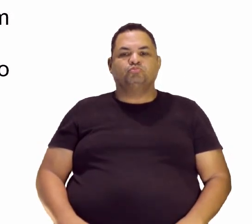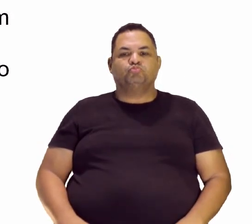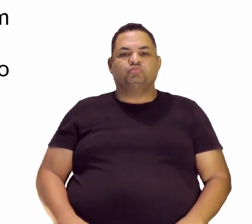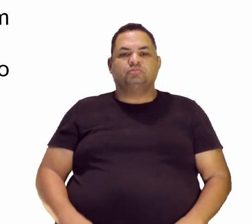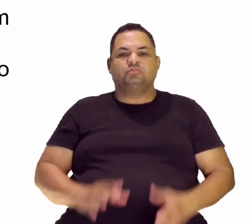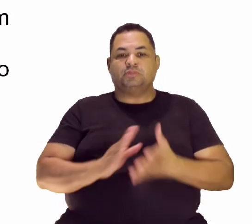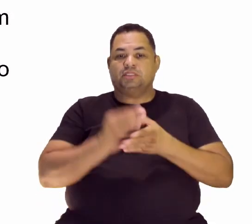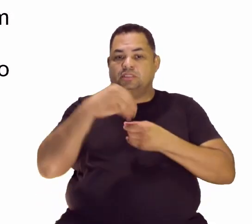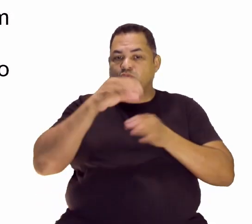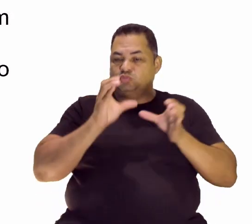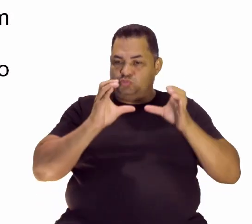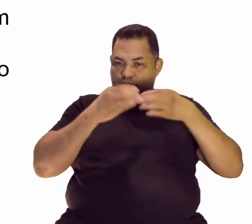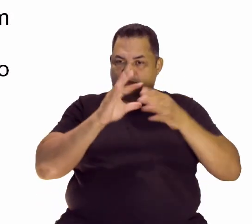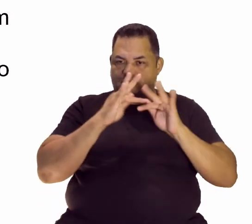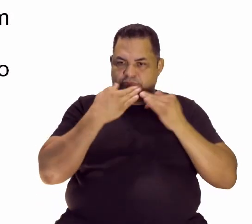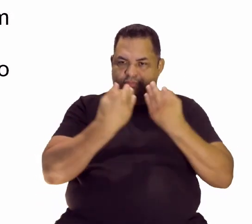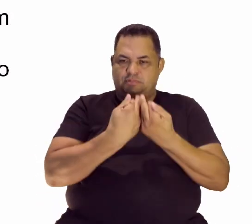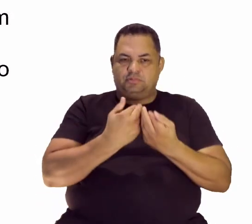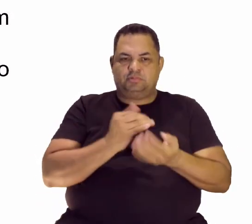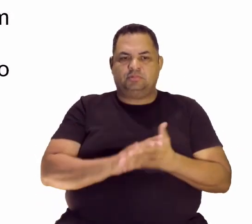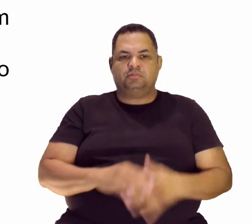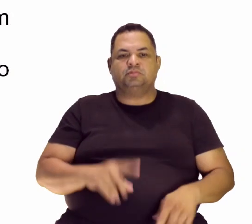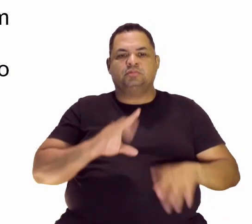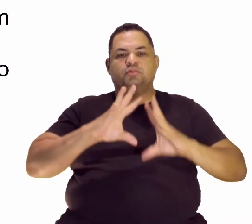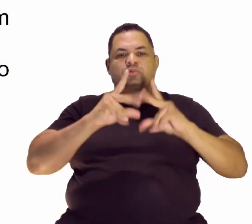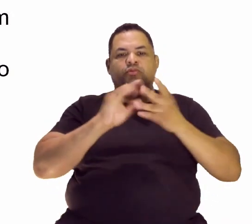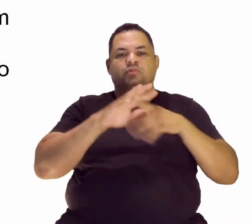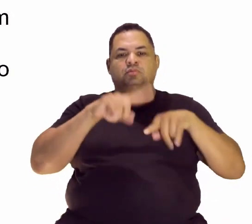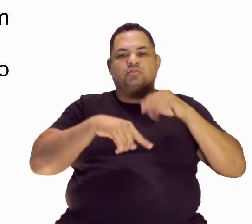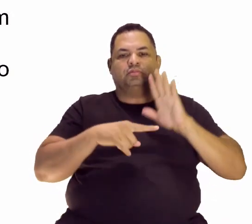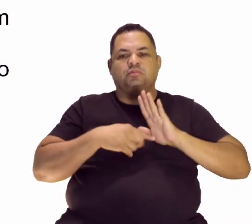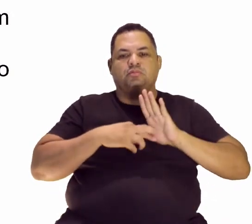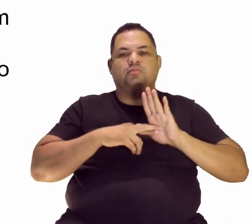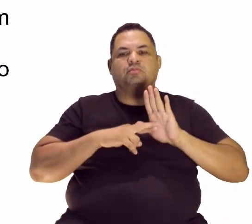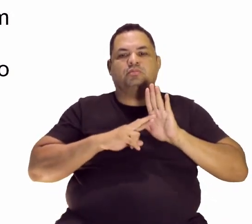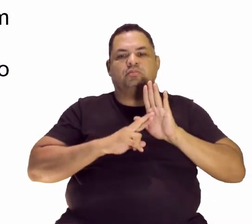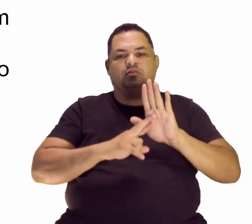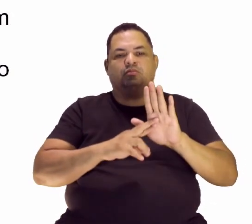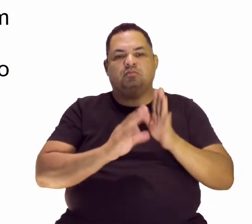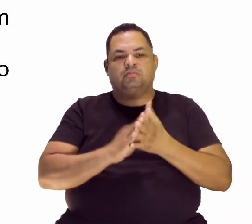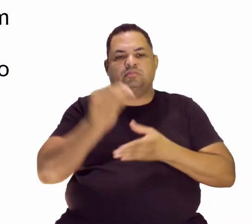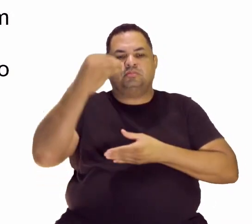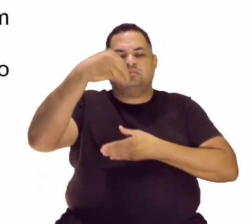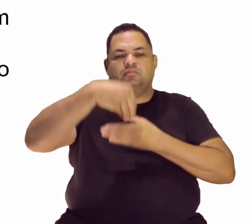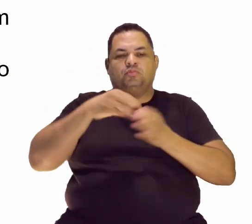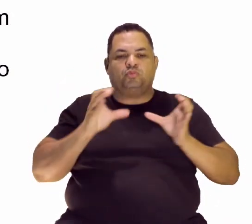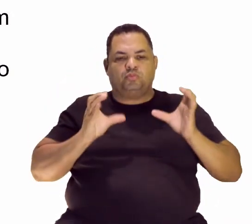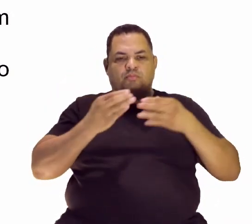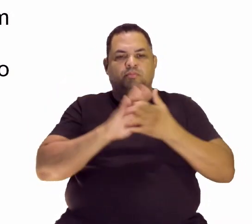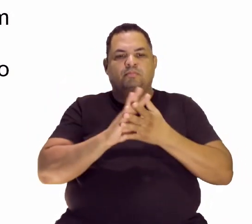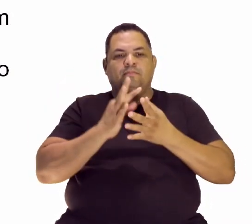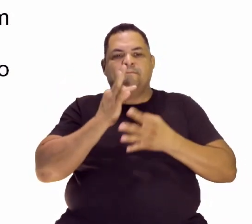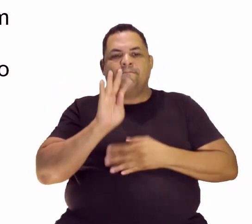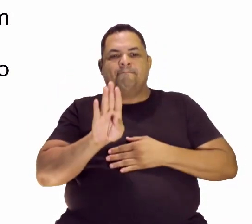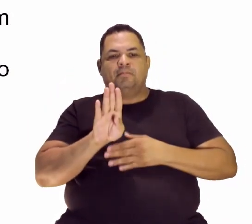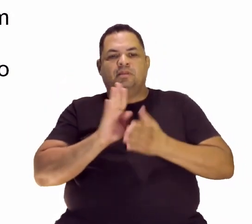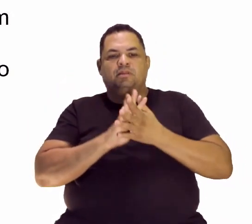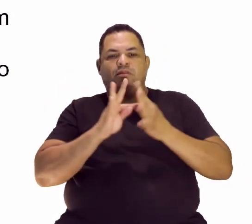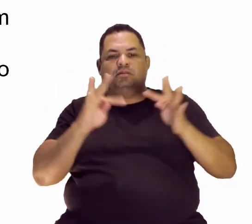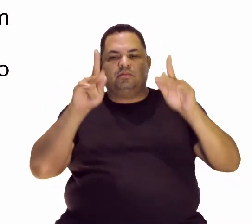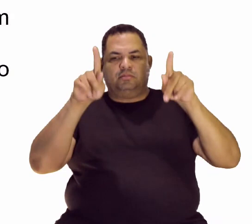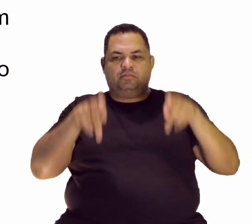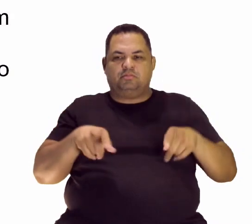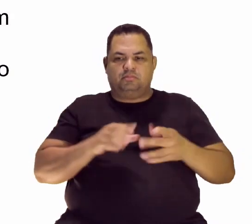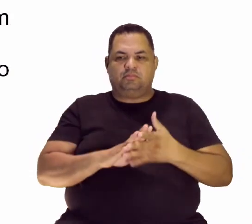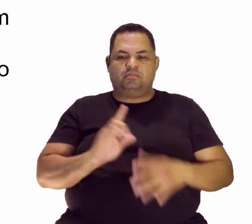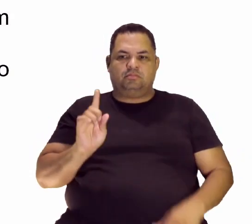nas famílias. E todos os elementos representativos pertencem ao grupo B da tabela periódica?